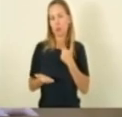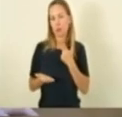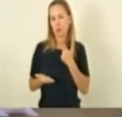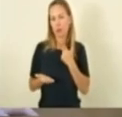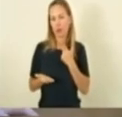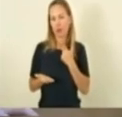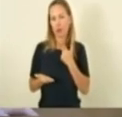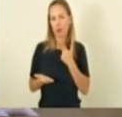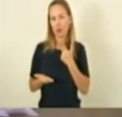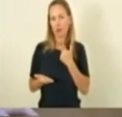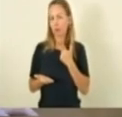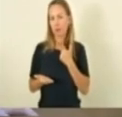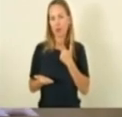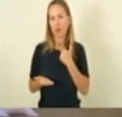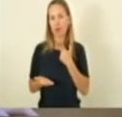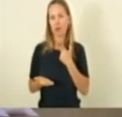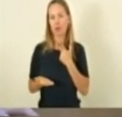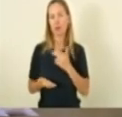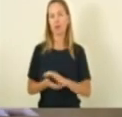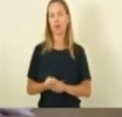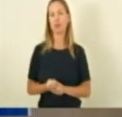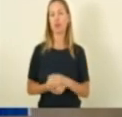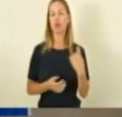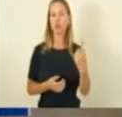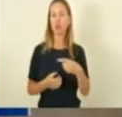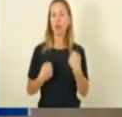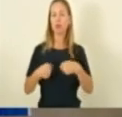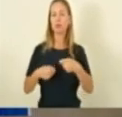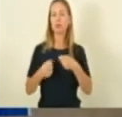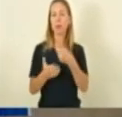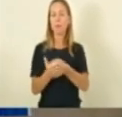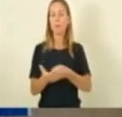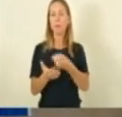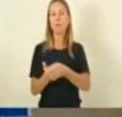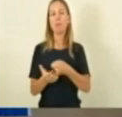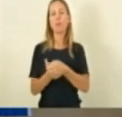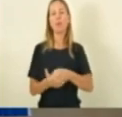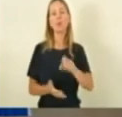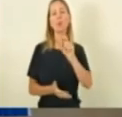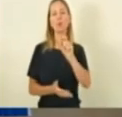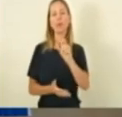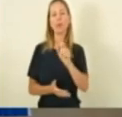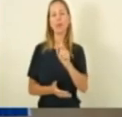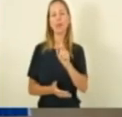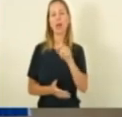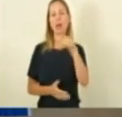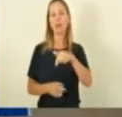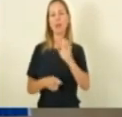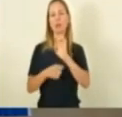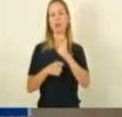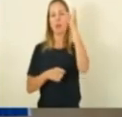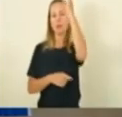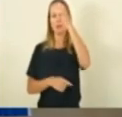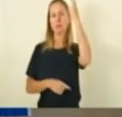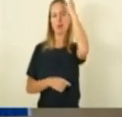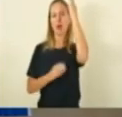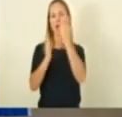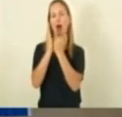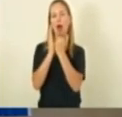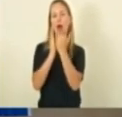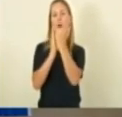que assim seja. Então, o que nós estamos pleiteando é que o Estado do Espírito Santo